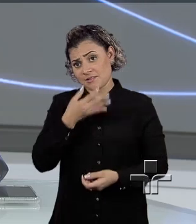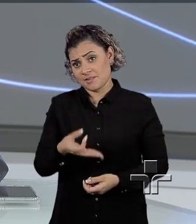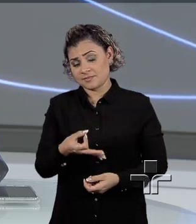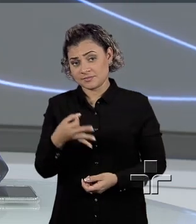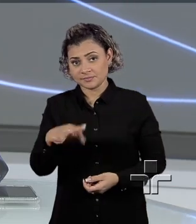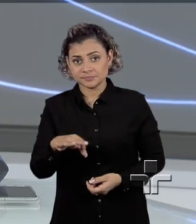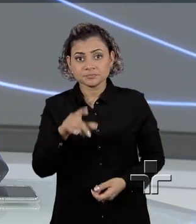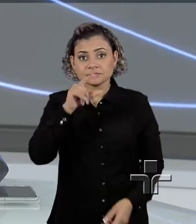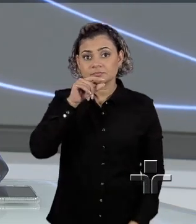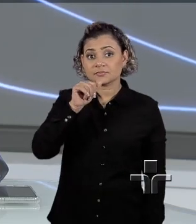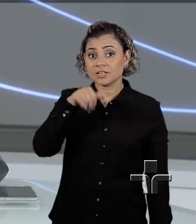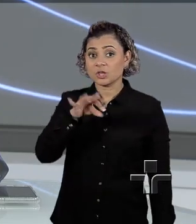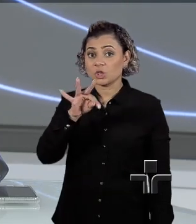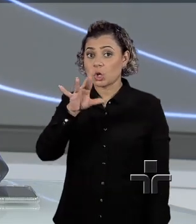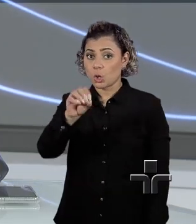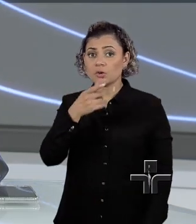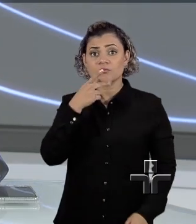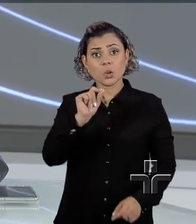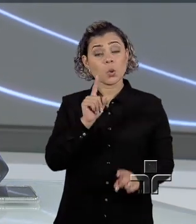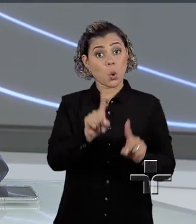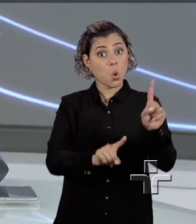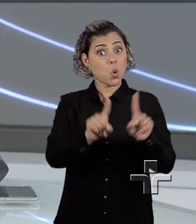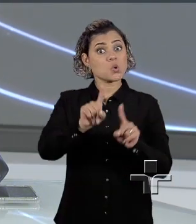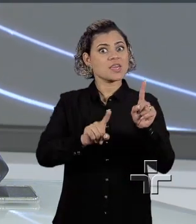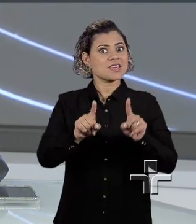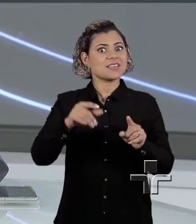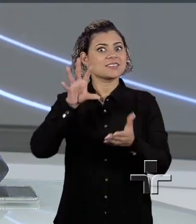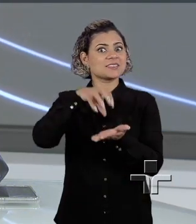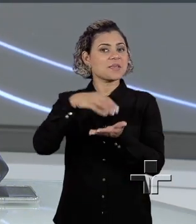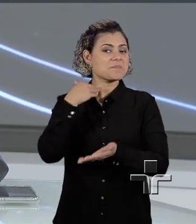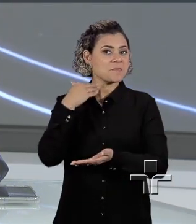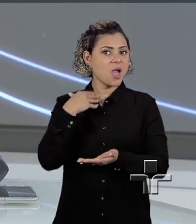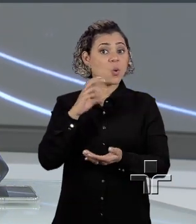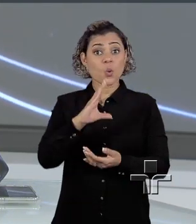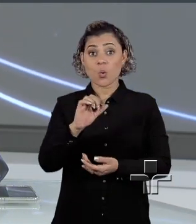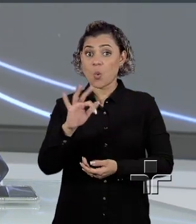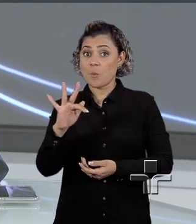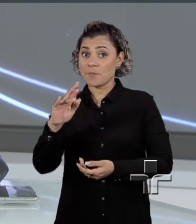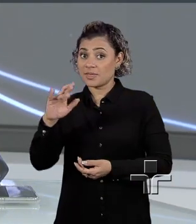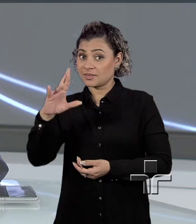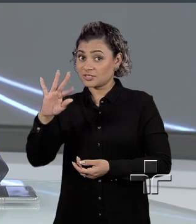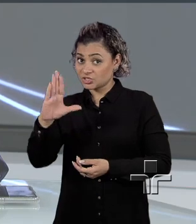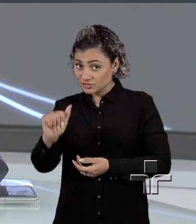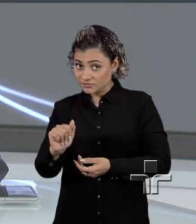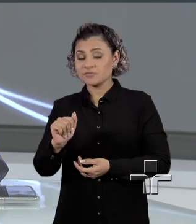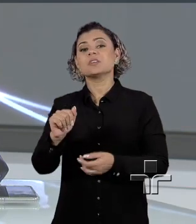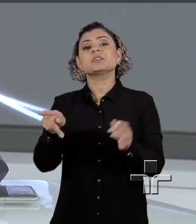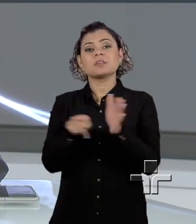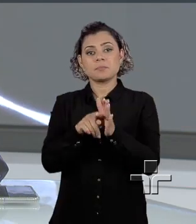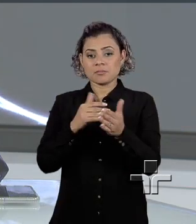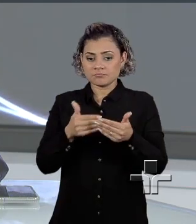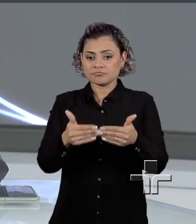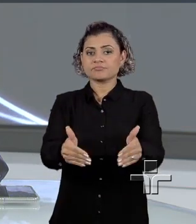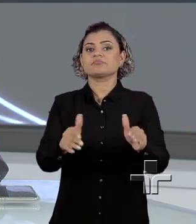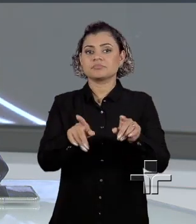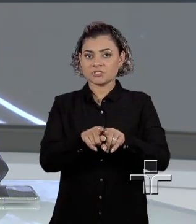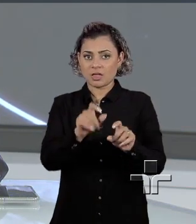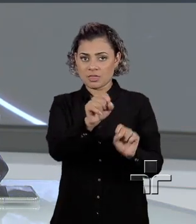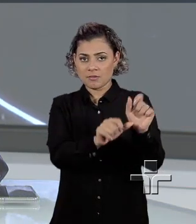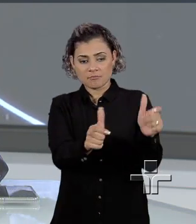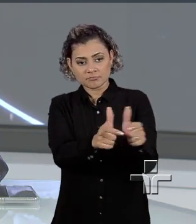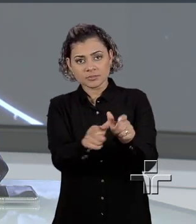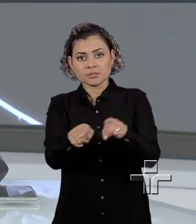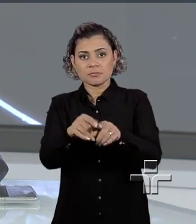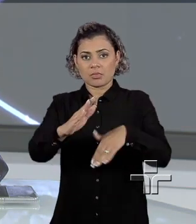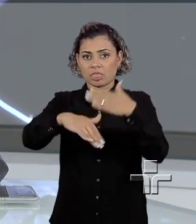pelo Twitter, boa abertura de concorrência no mercado financeiro, as cooperativas já fazem isso, mas é mais uma forma de desenvolvimento. A